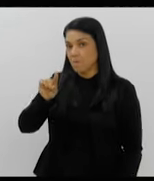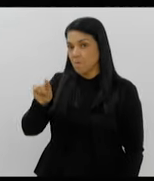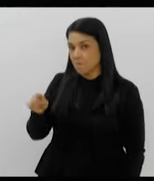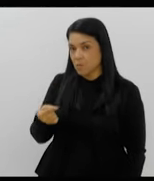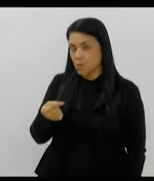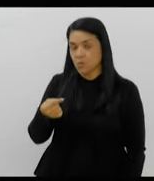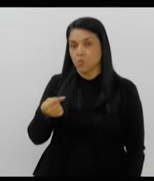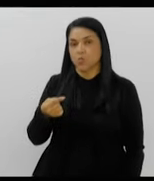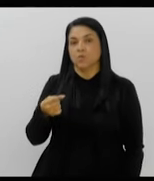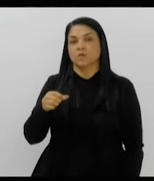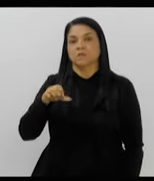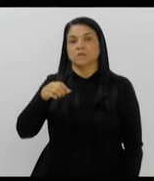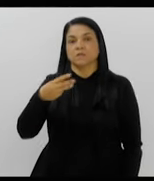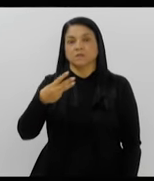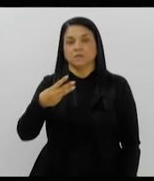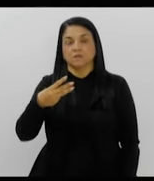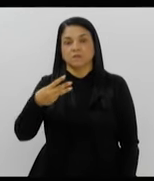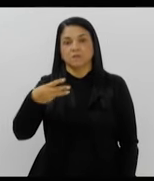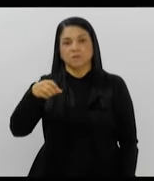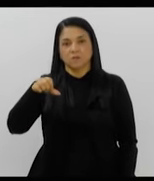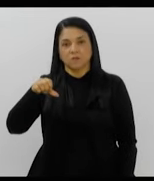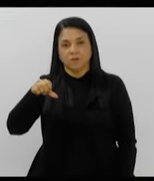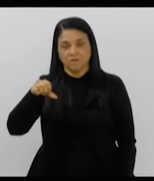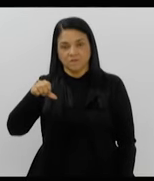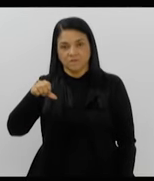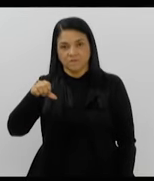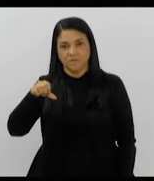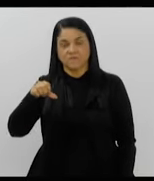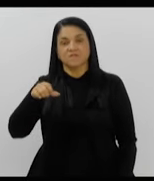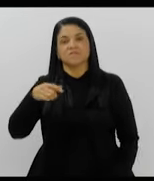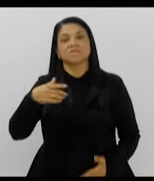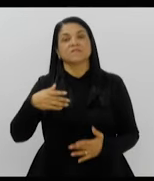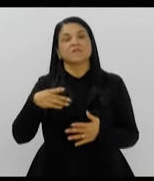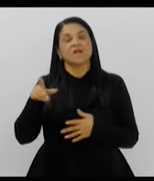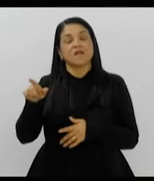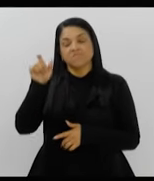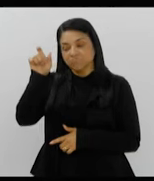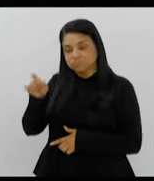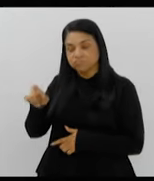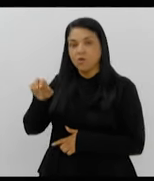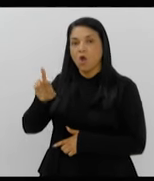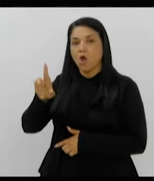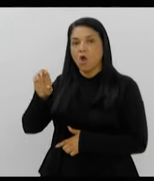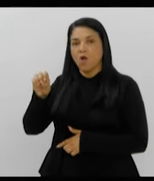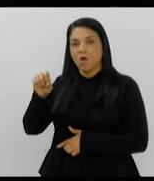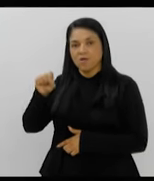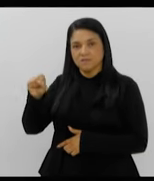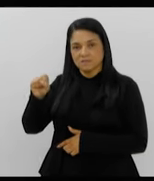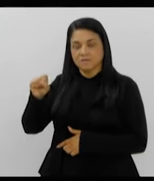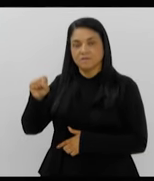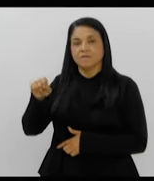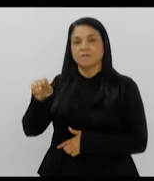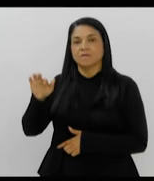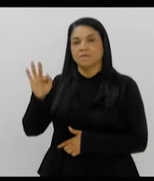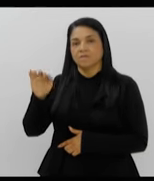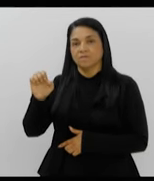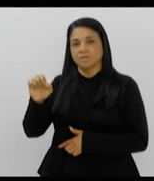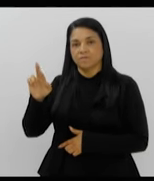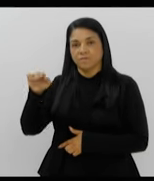39.800 votos à vereadora Rosa Fernandes, conduzindo ela para o seu nono